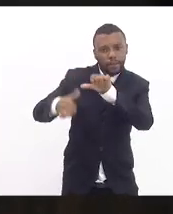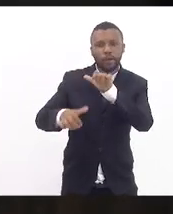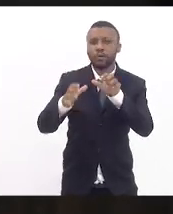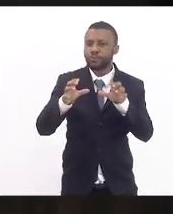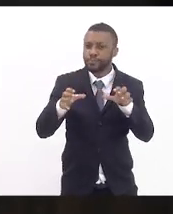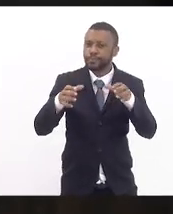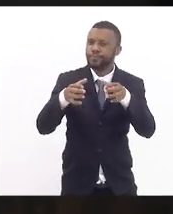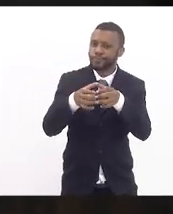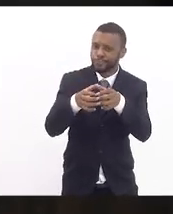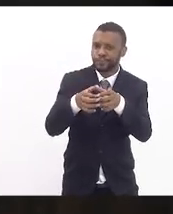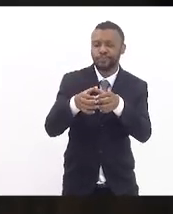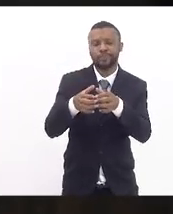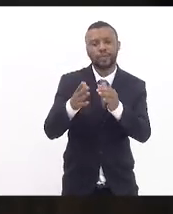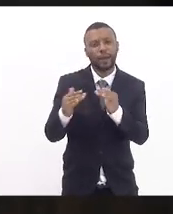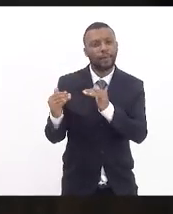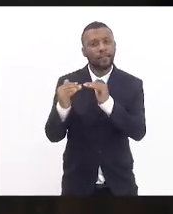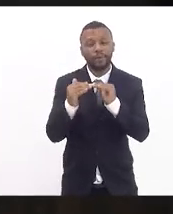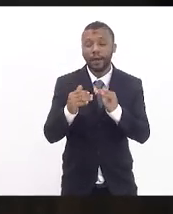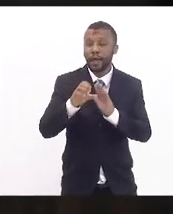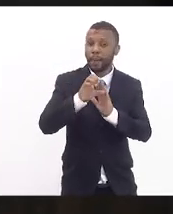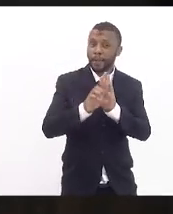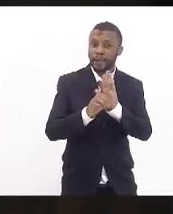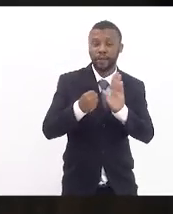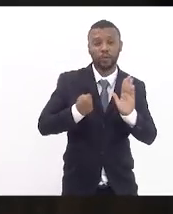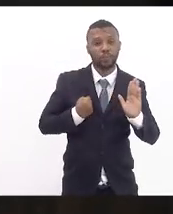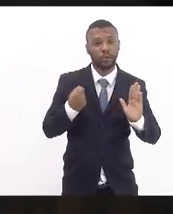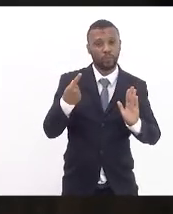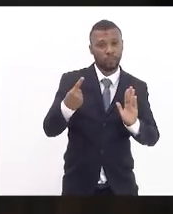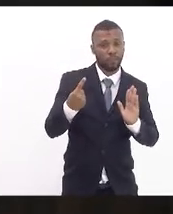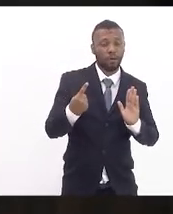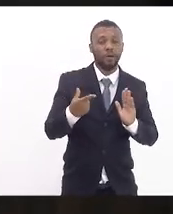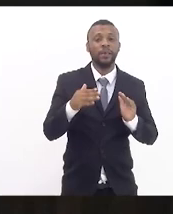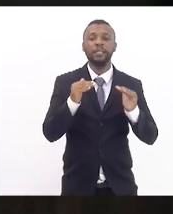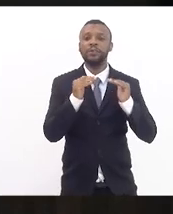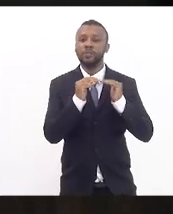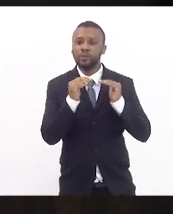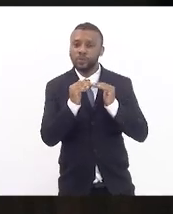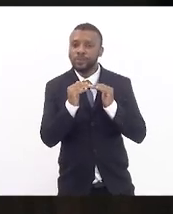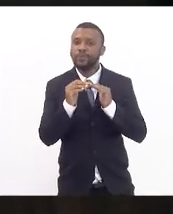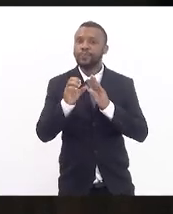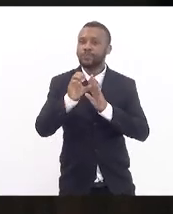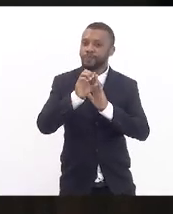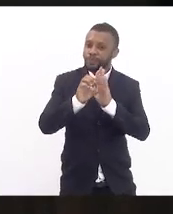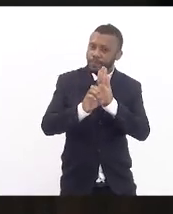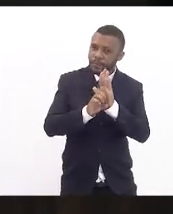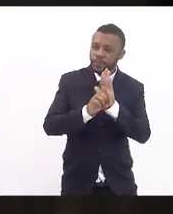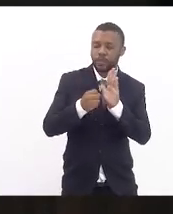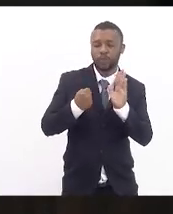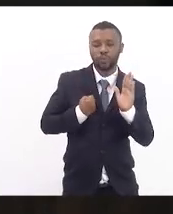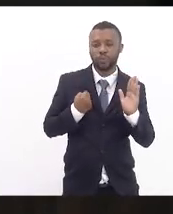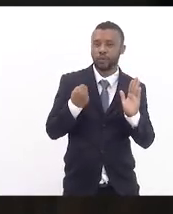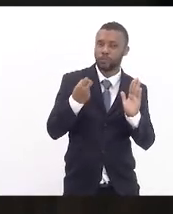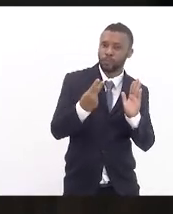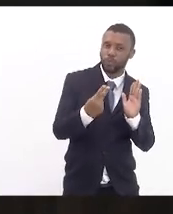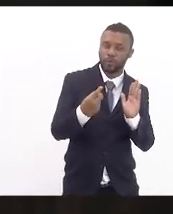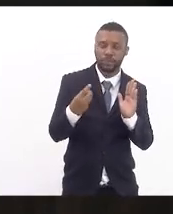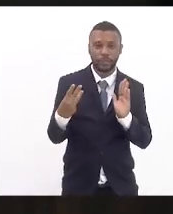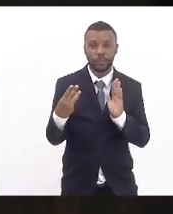Justiça, favorável à emenda número 1 e favorável com subemenda às emendas número 2 e 3. Relator, deputado